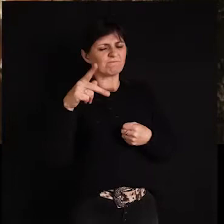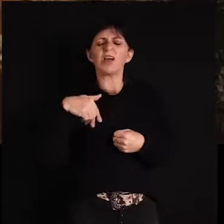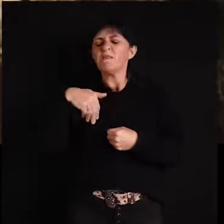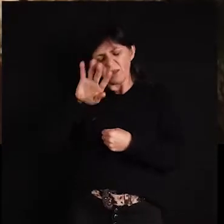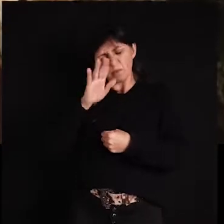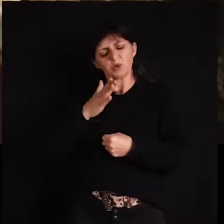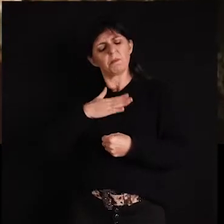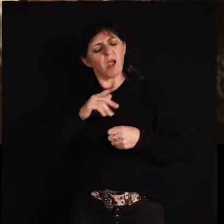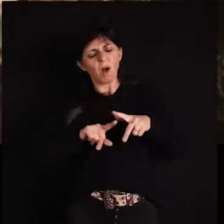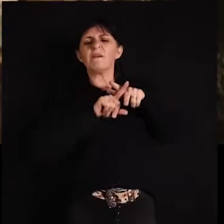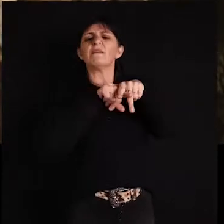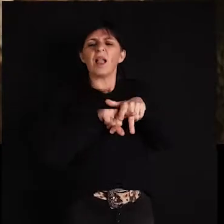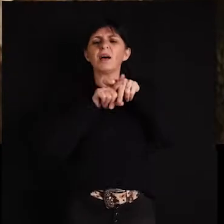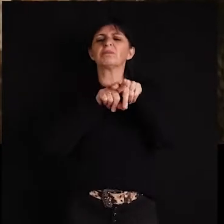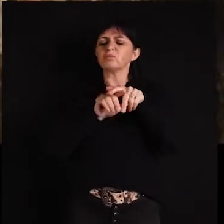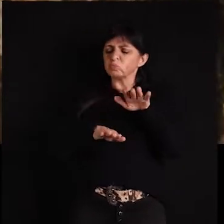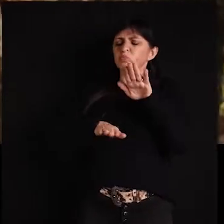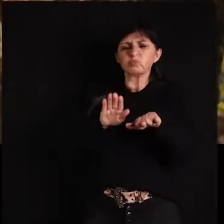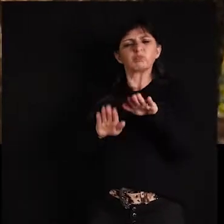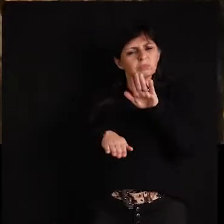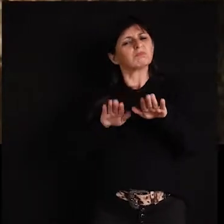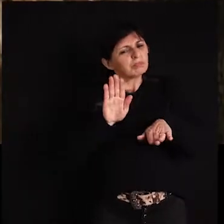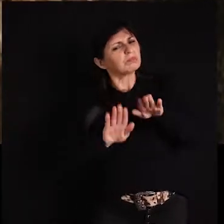Vamos num trote forte, meu